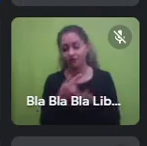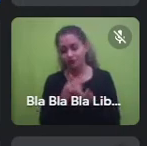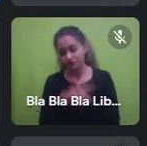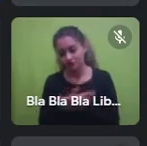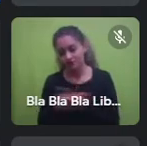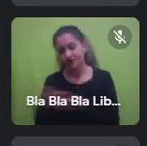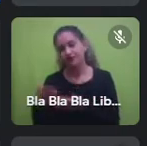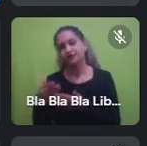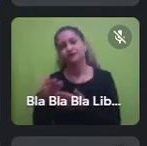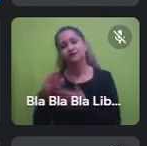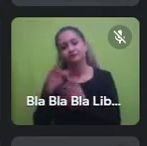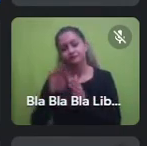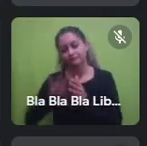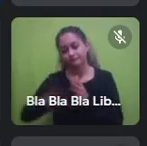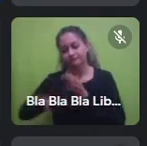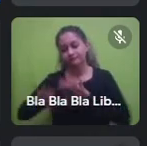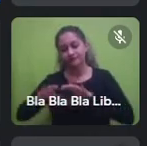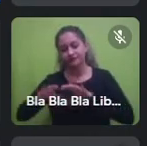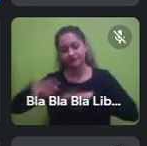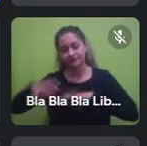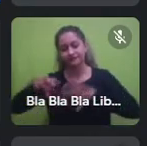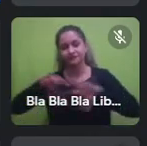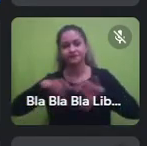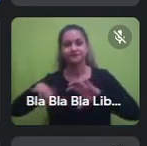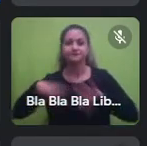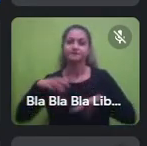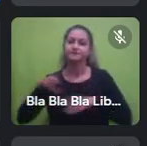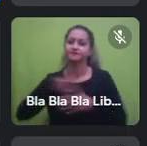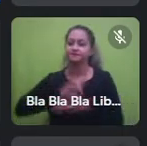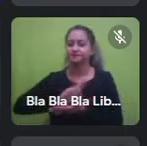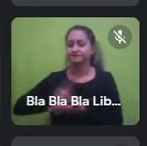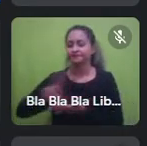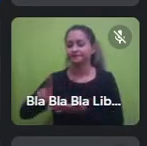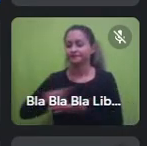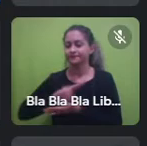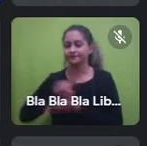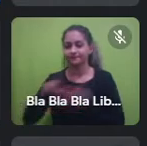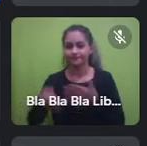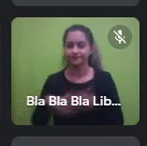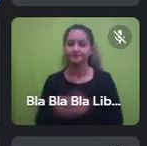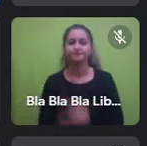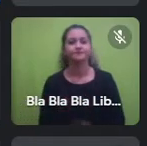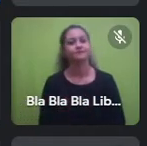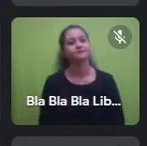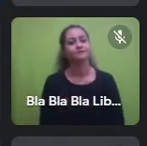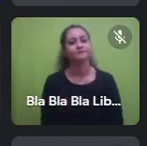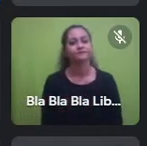para secções histológicas. Hematoxilina, coloração de início e imunohistoquímica. Próximo.